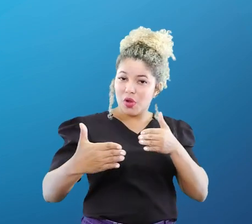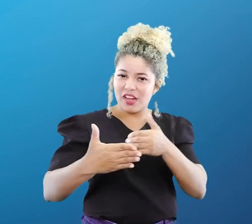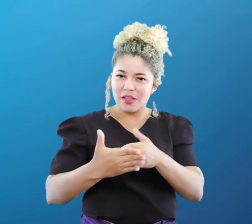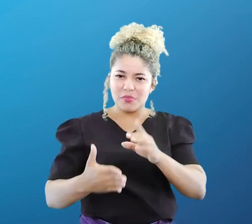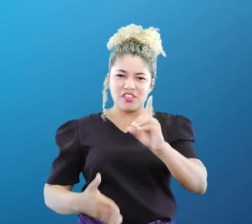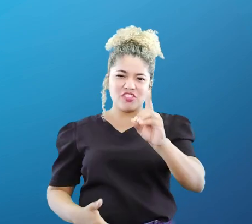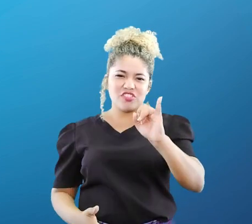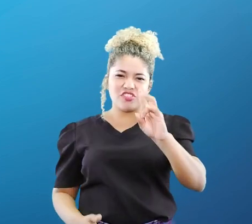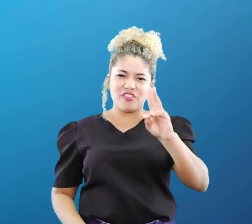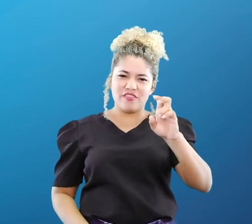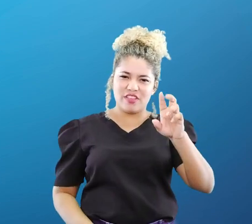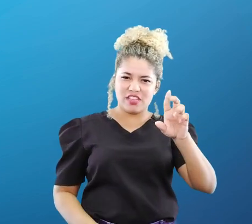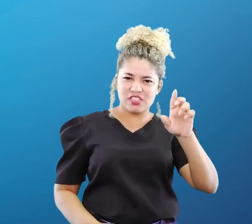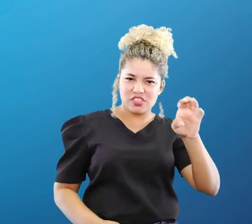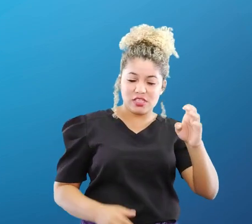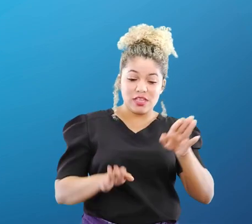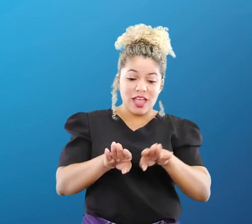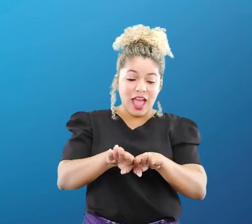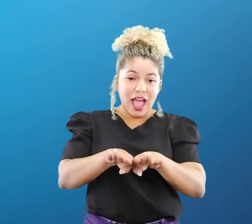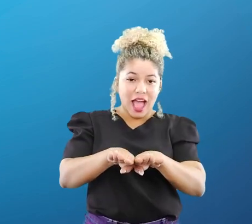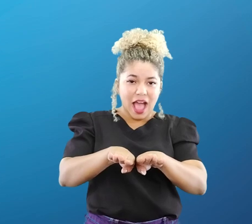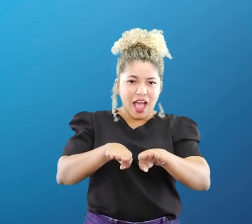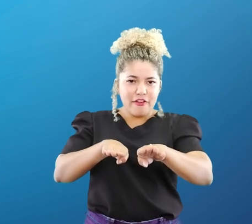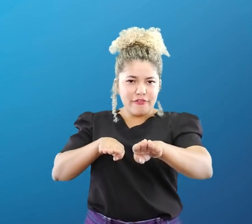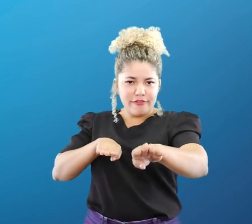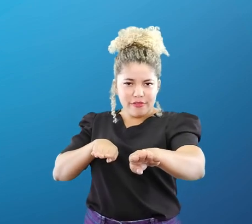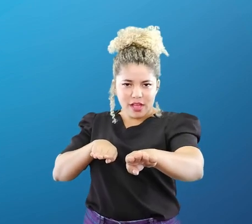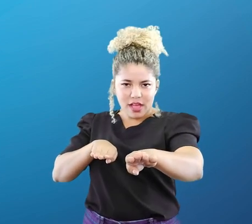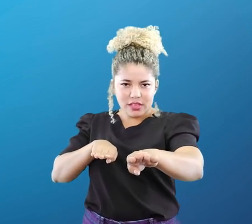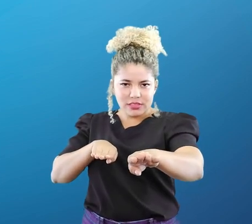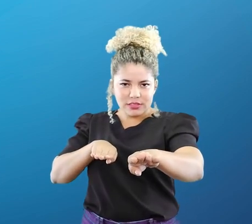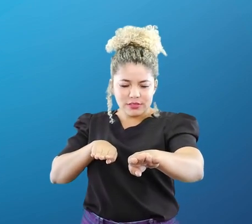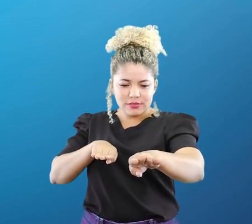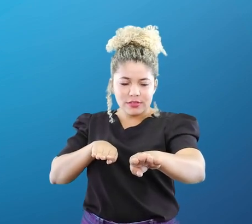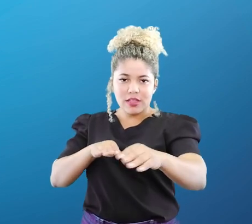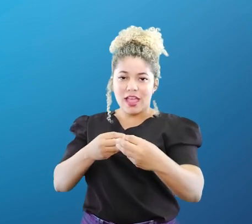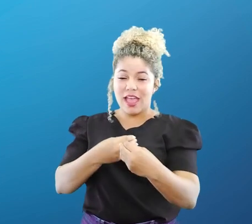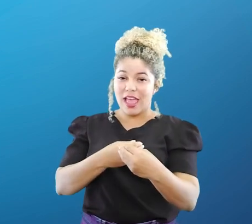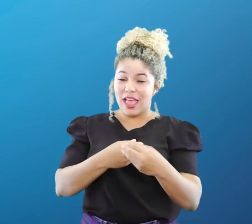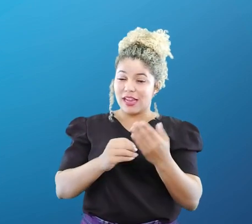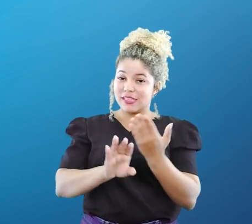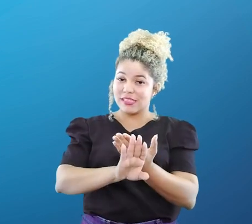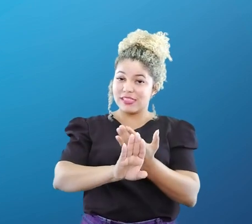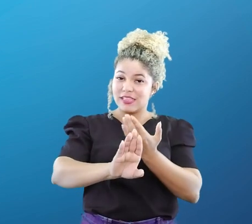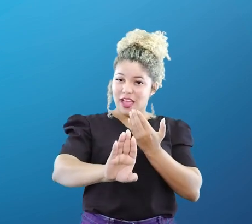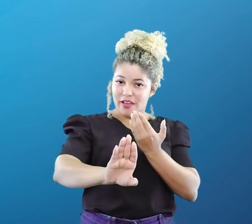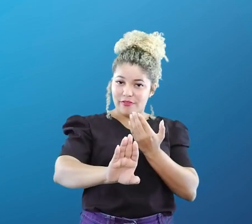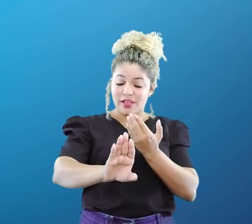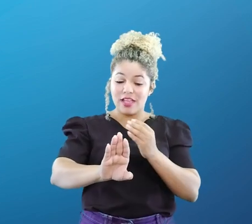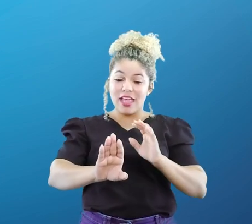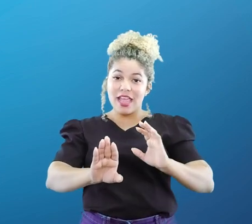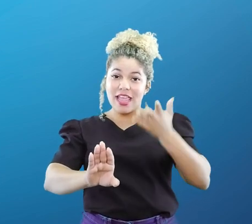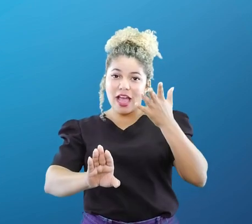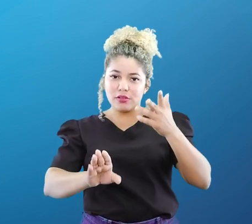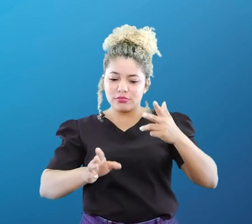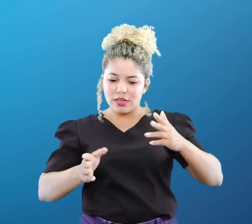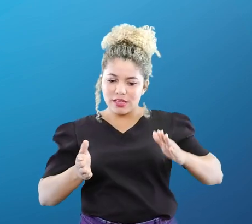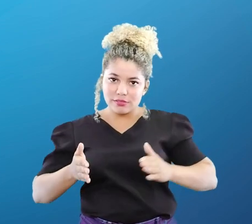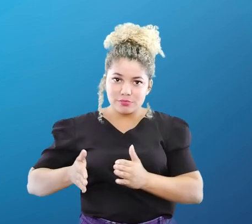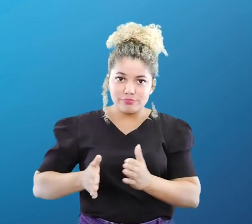o afastamento das placas. As placas afastam-se umas das outras, formando fendas e rachaduras na crosta